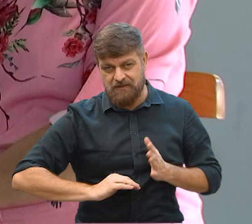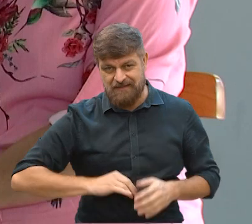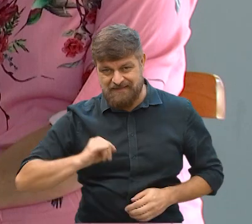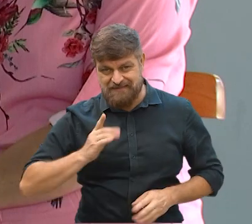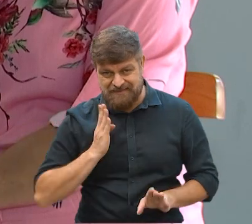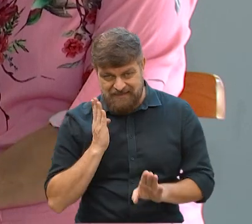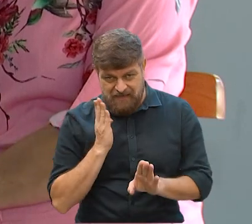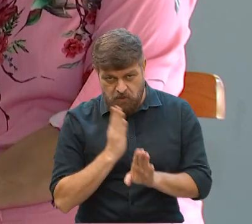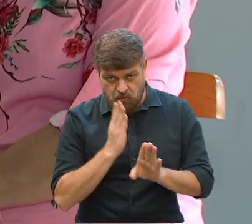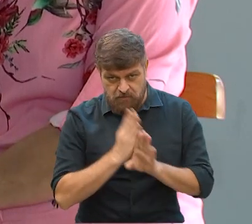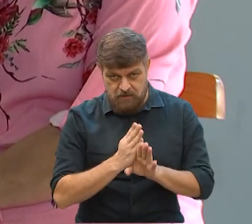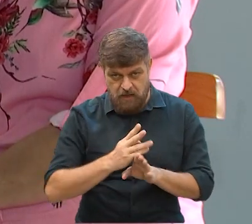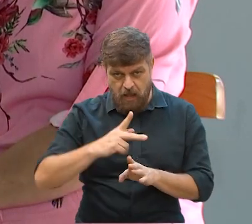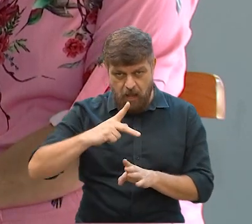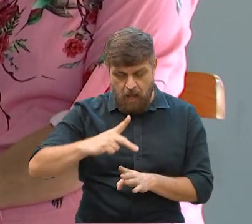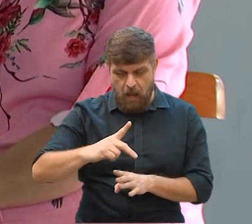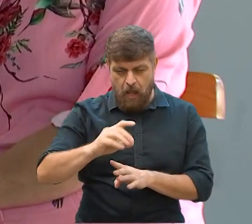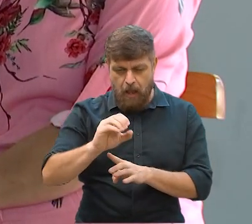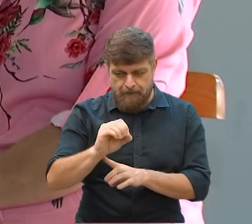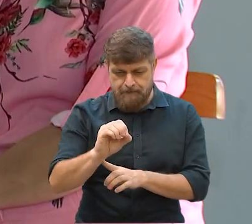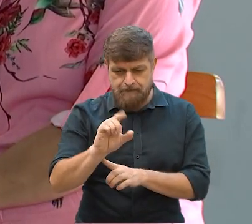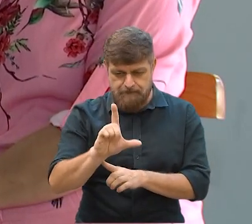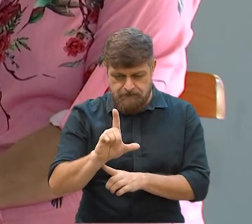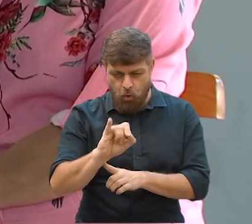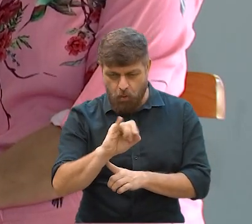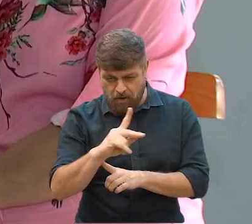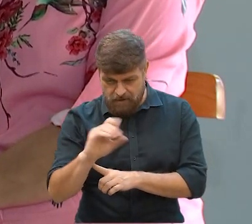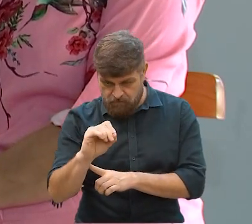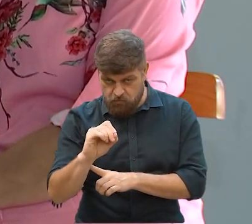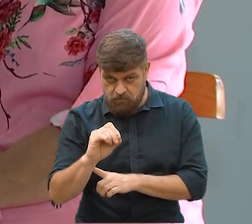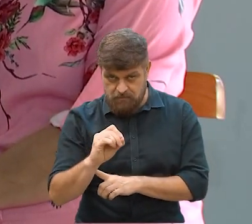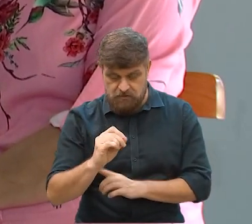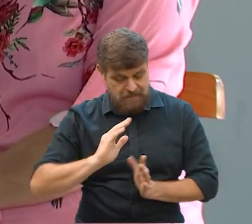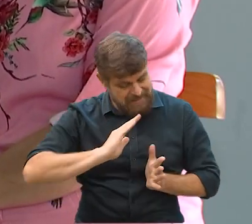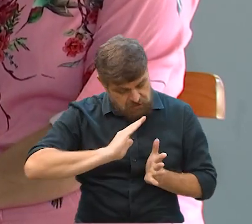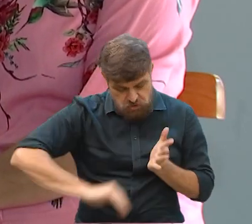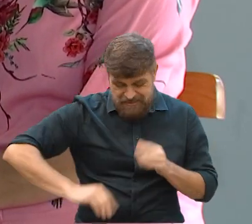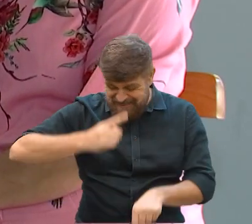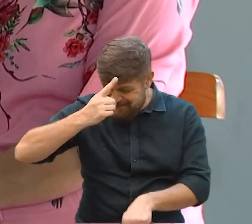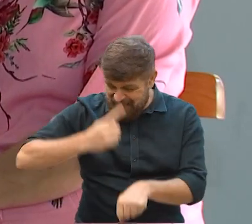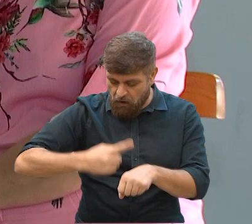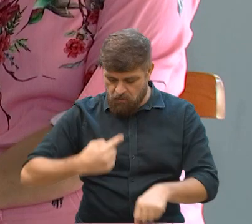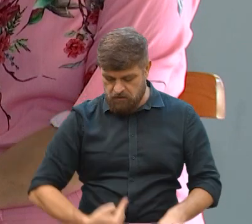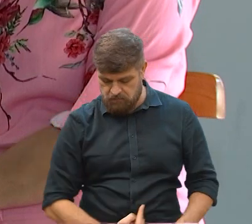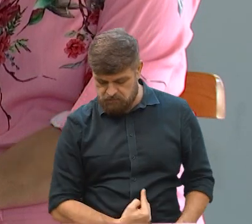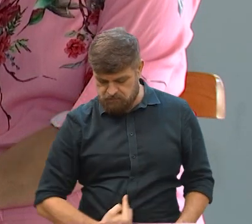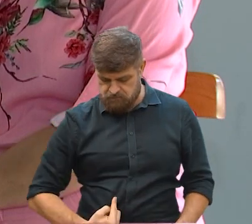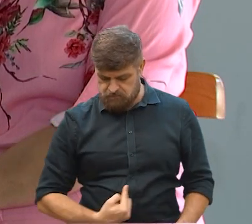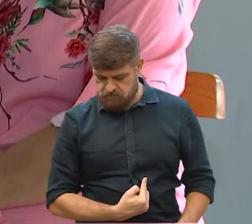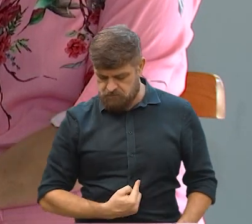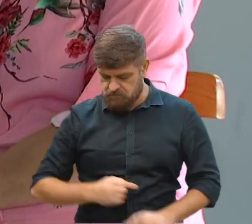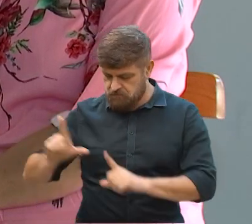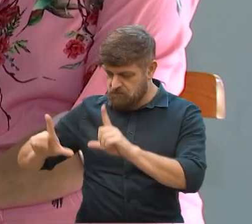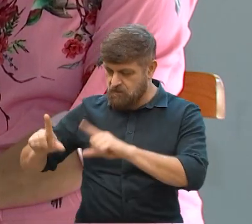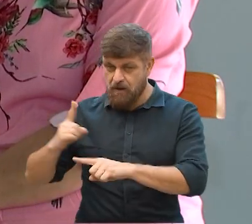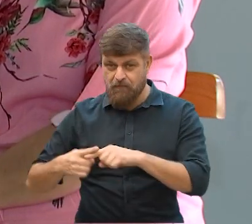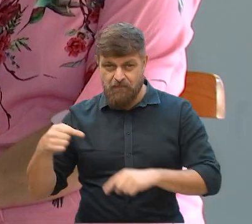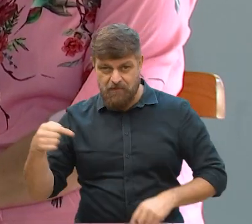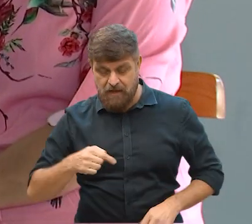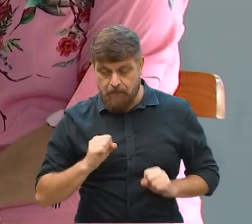encontrados pólipos em pessoas com mais de 50 anos. Como eu falei, o pólipo ele